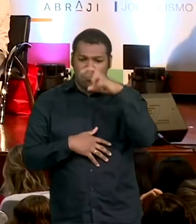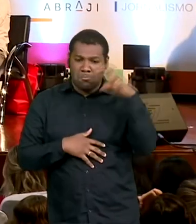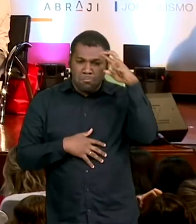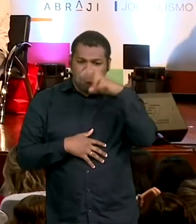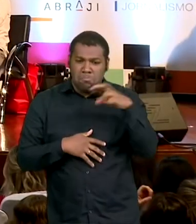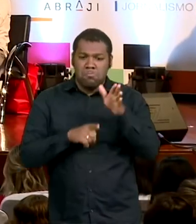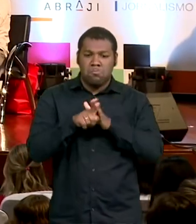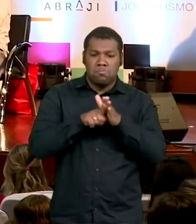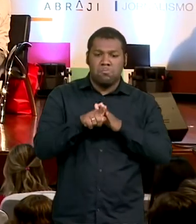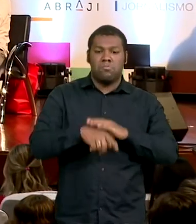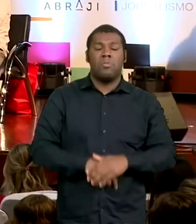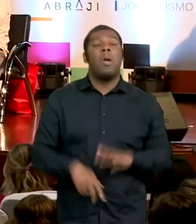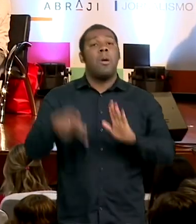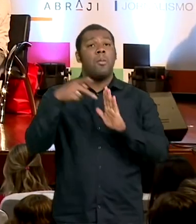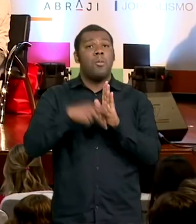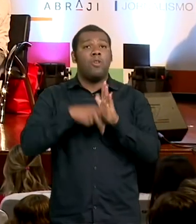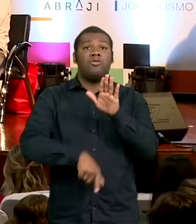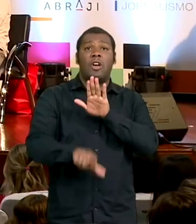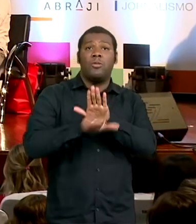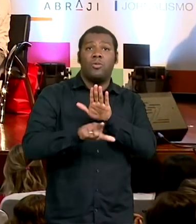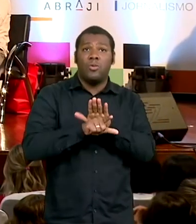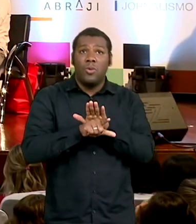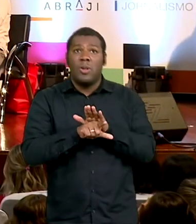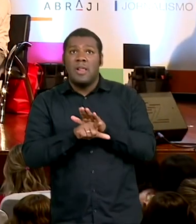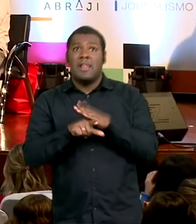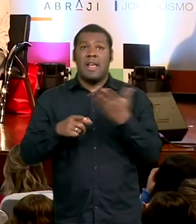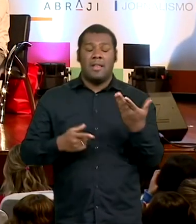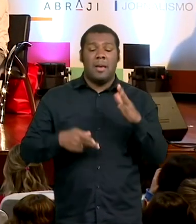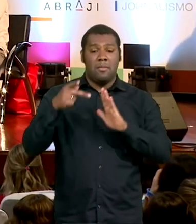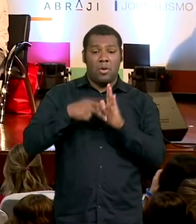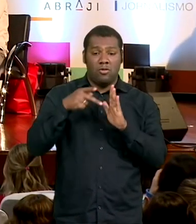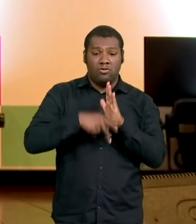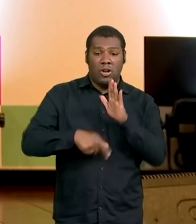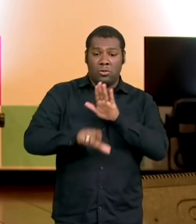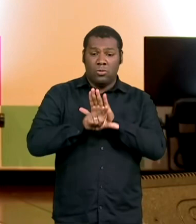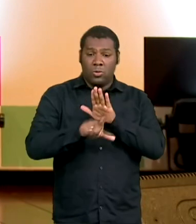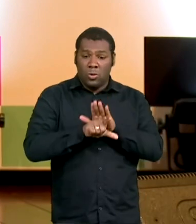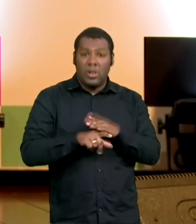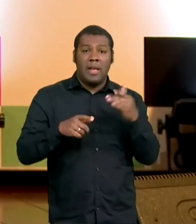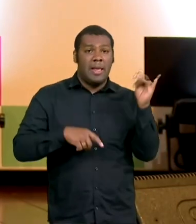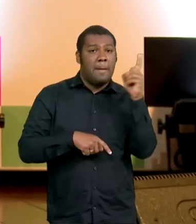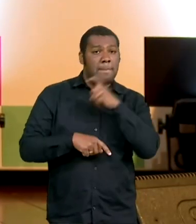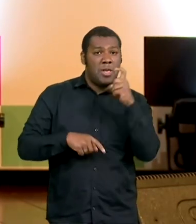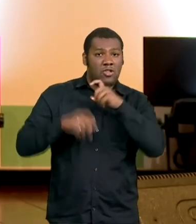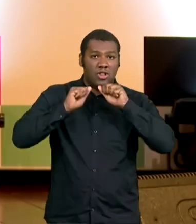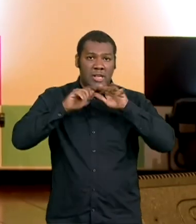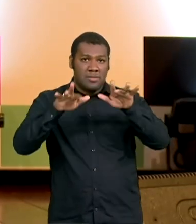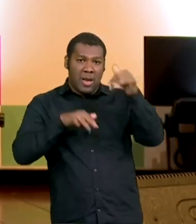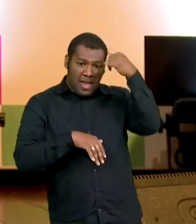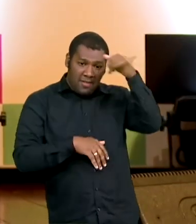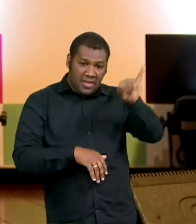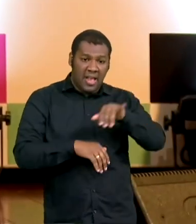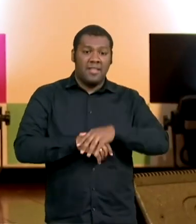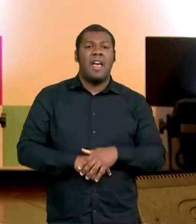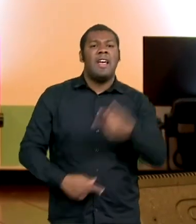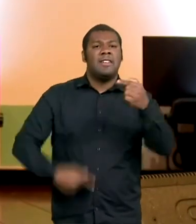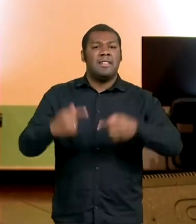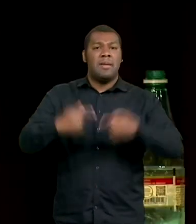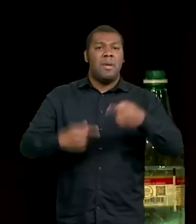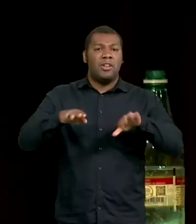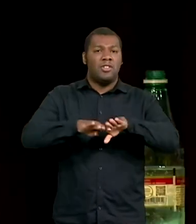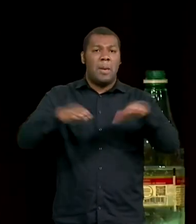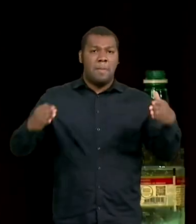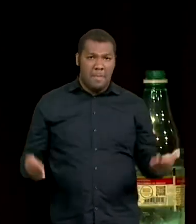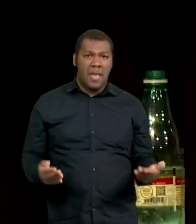O projeto de lei das fake news e o impacto para o jornalismo e a sociedade. O tema norteou os debates em uma das mesas do